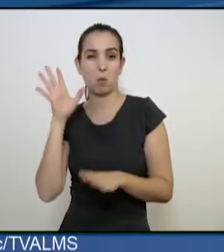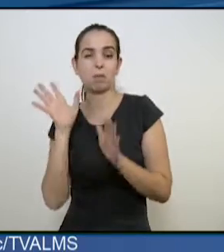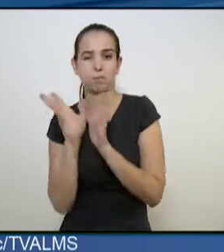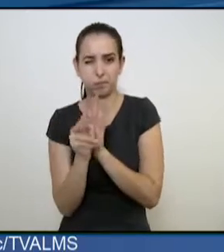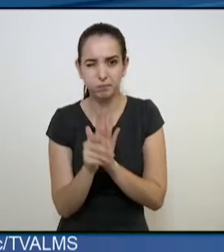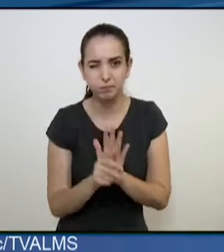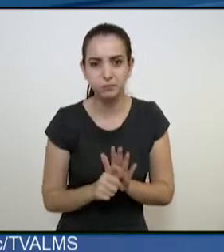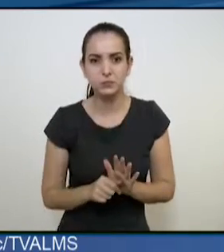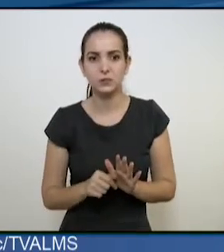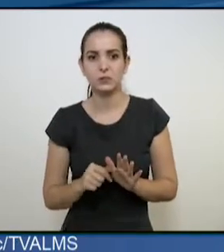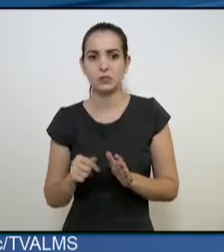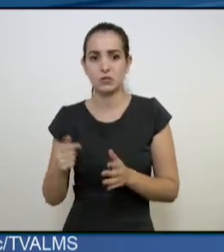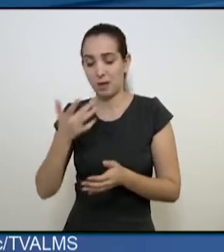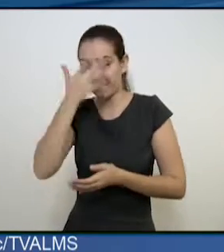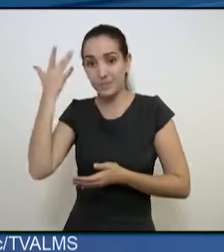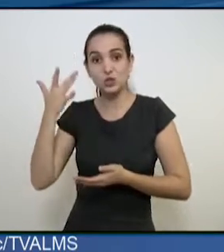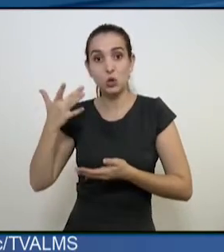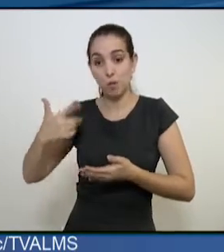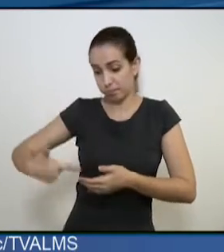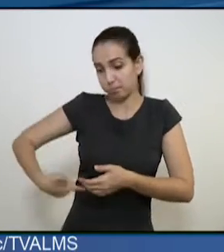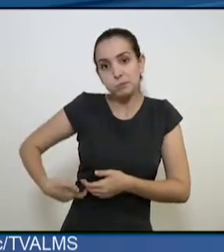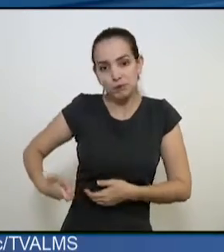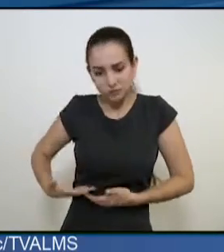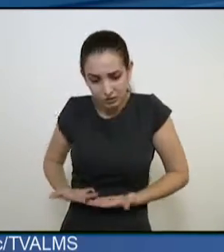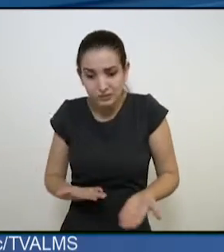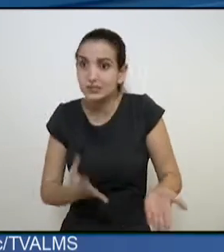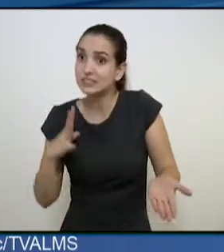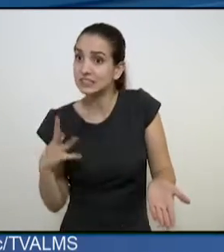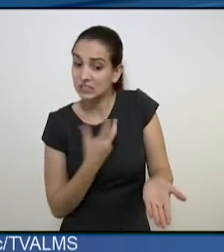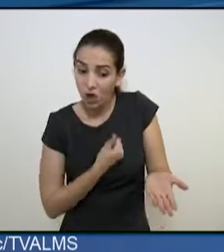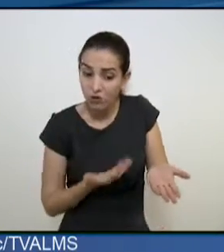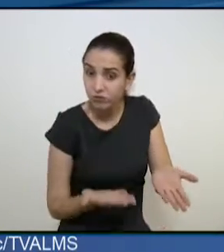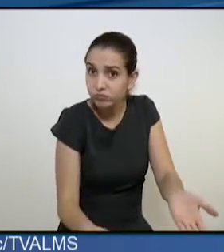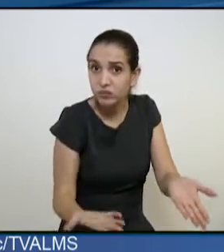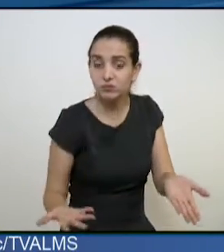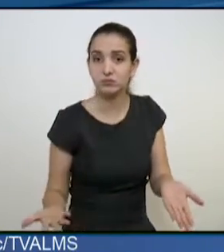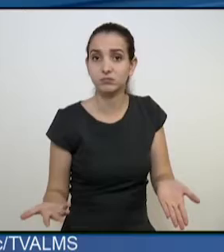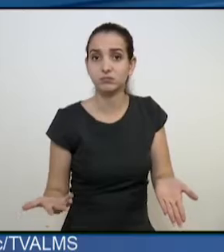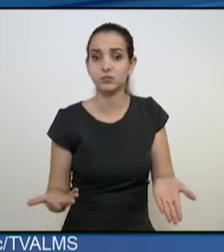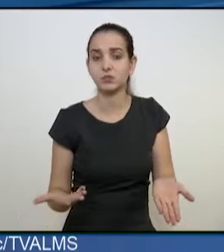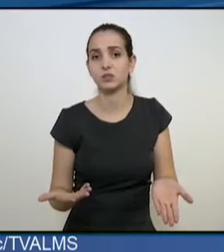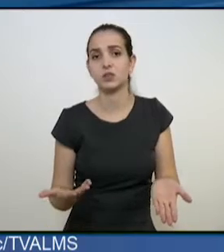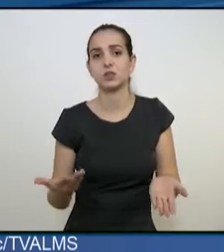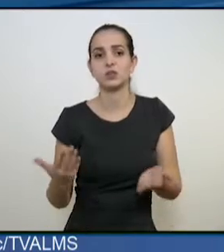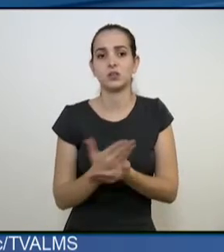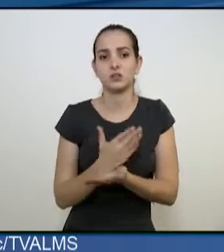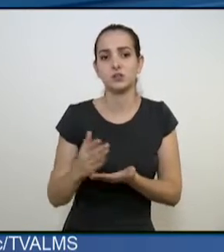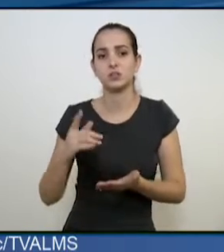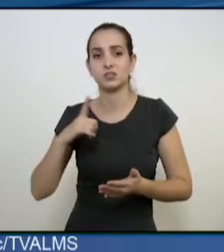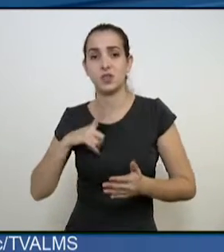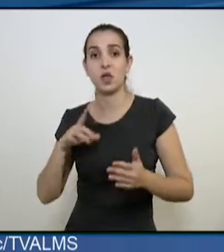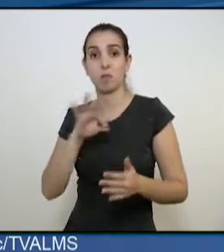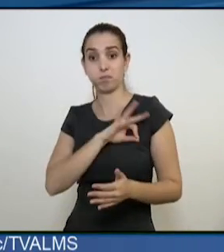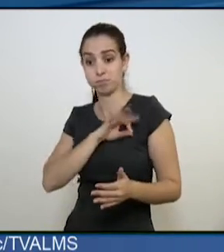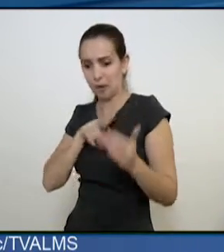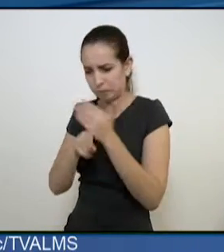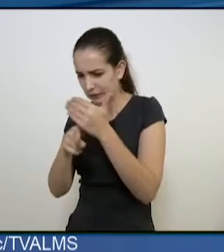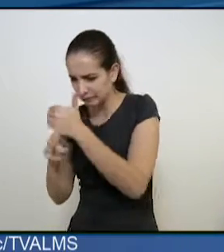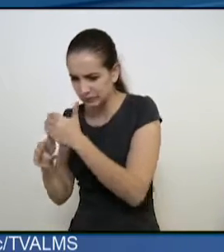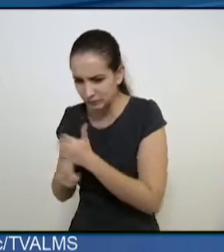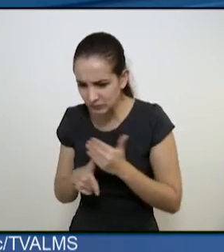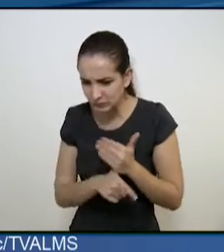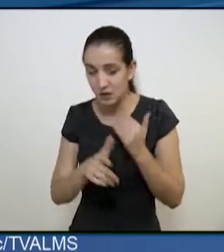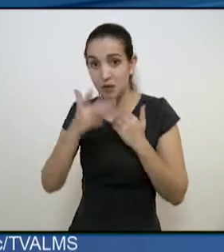fala, salva ele aqui, ó. O que levou um tiro numa operação policial, eles estão adentrando